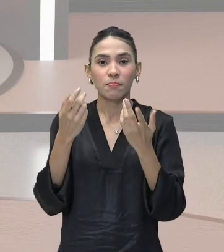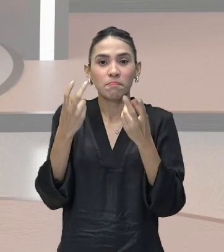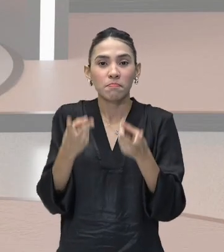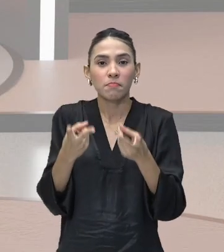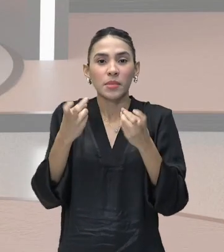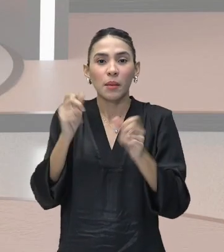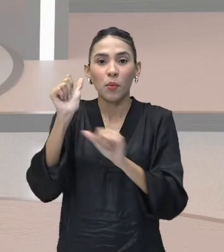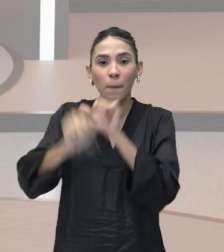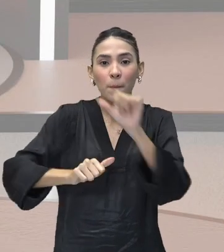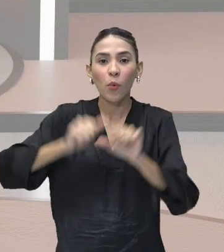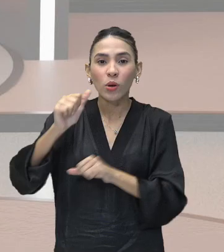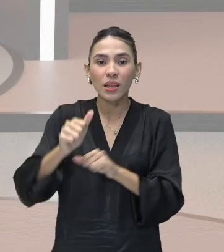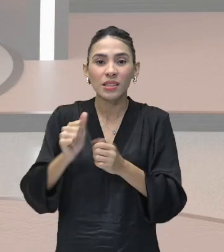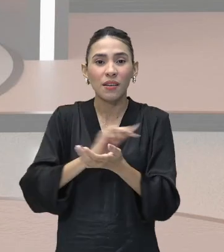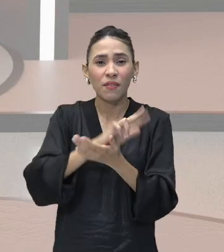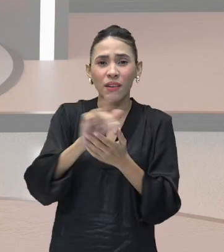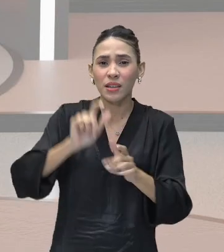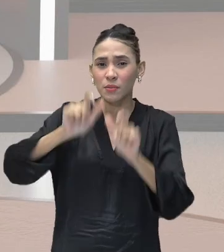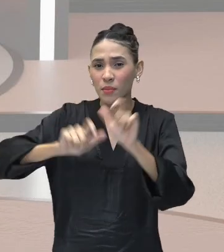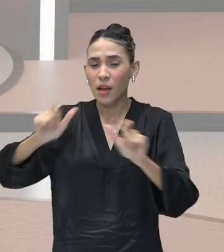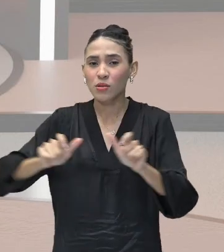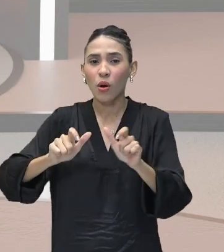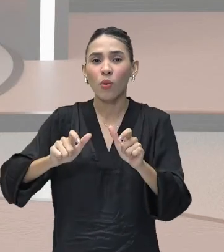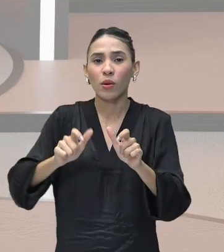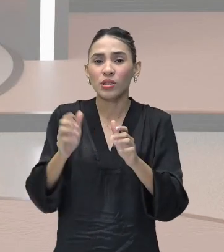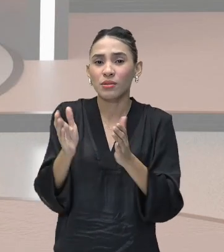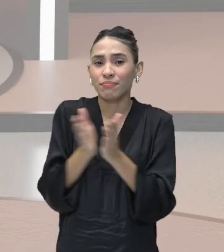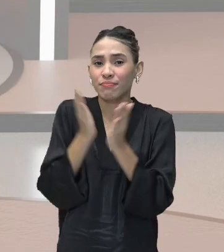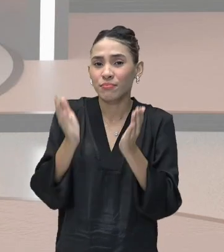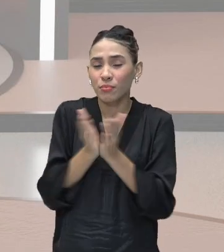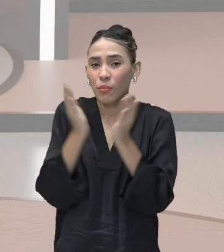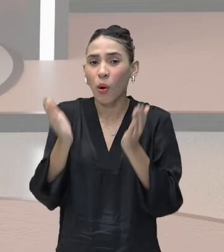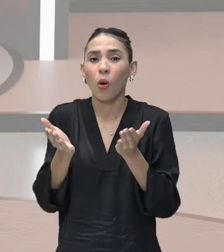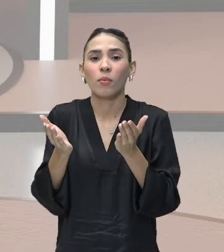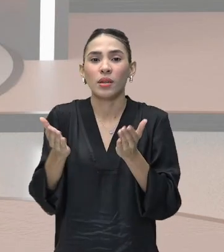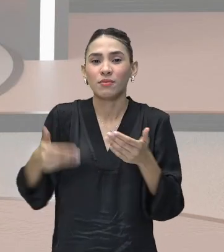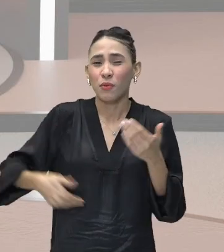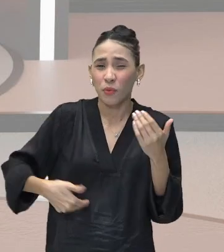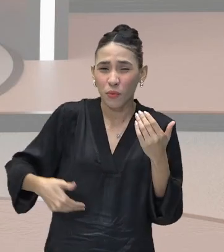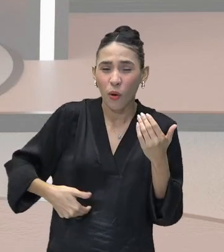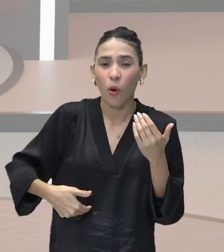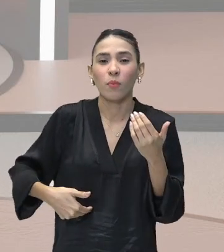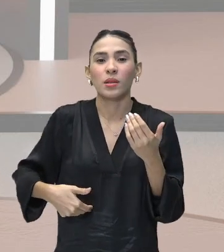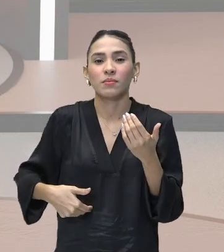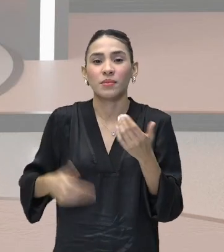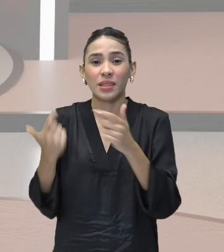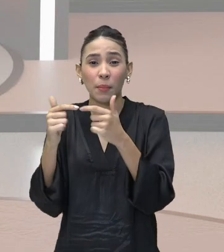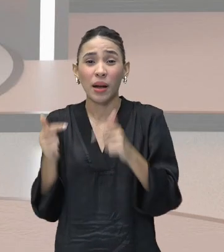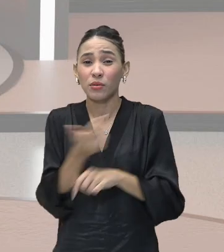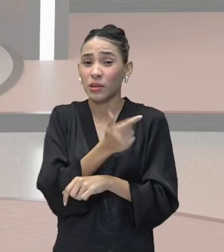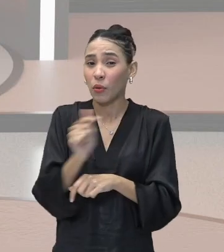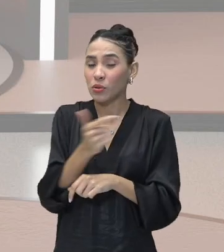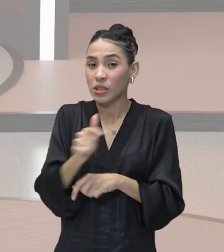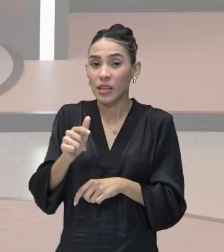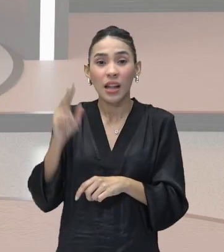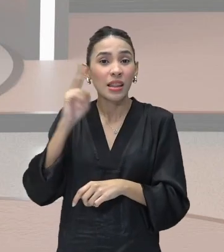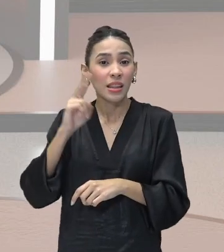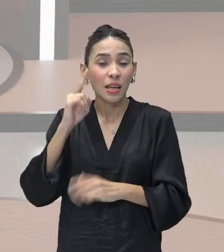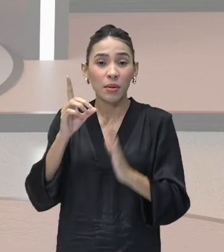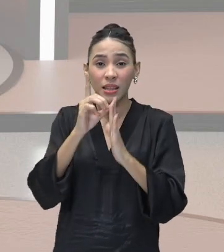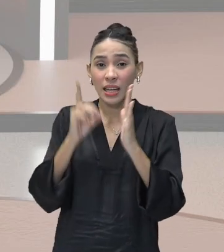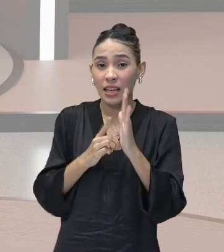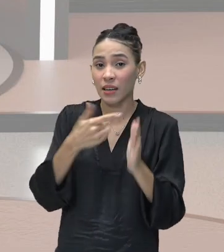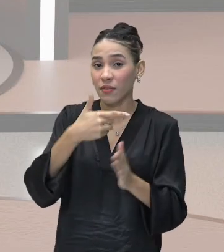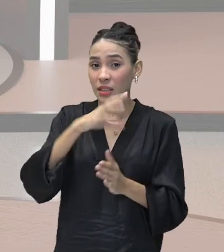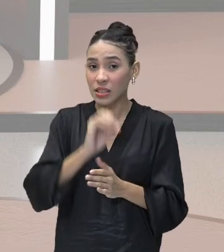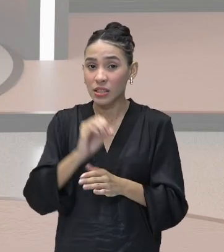com milhares de pessoas desempregadas passando fome. Então, lembra que no início dos anos 20, os Estados Unidos era